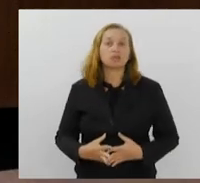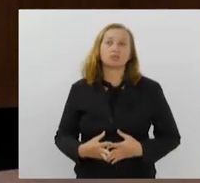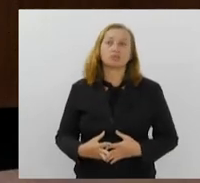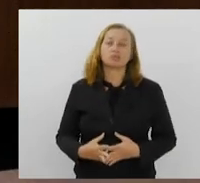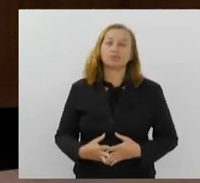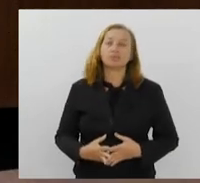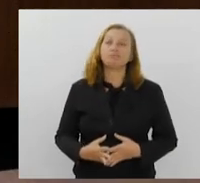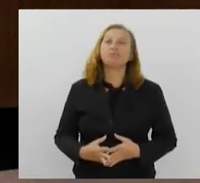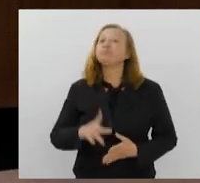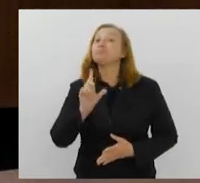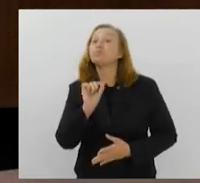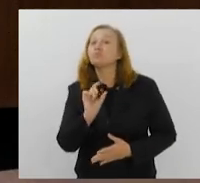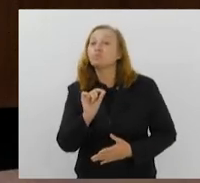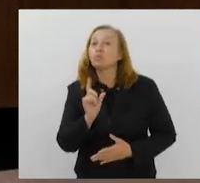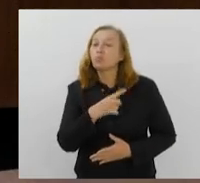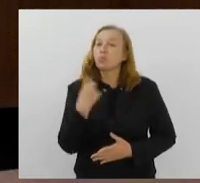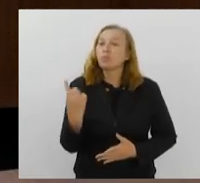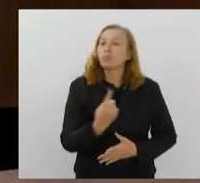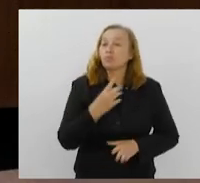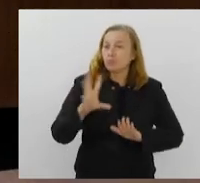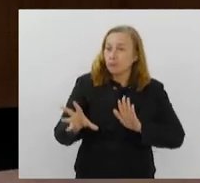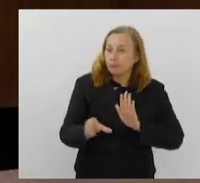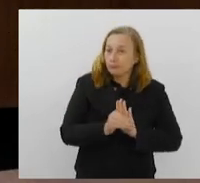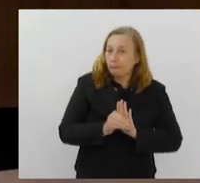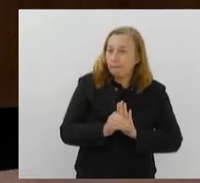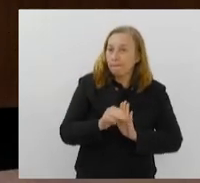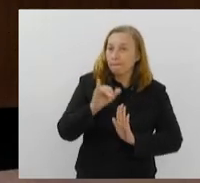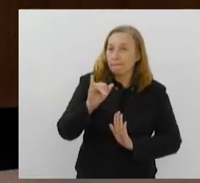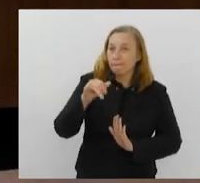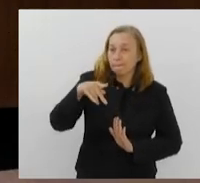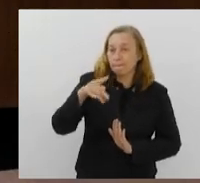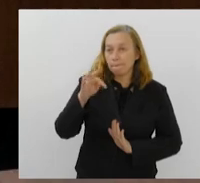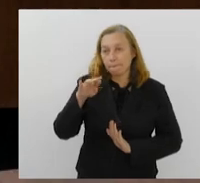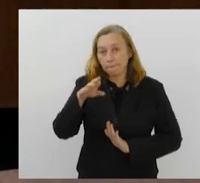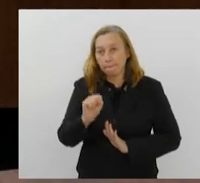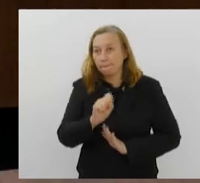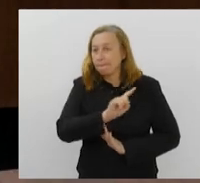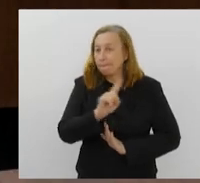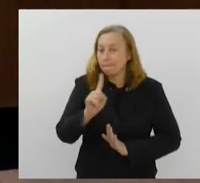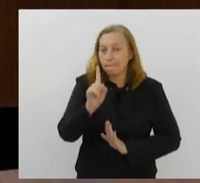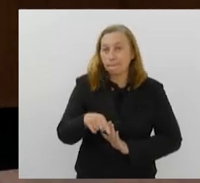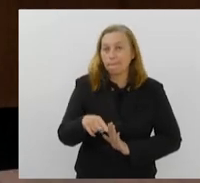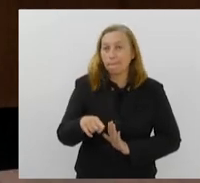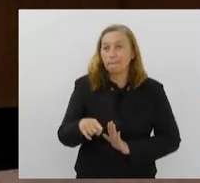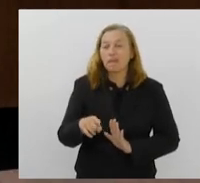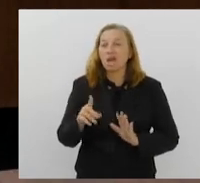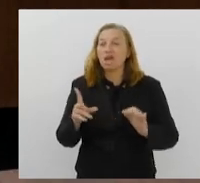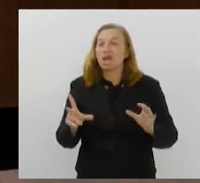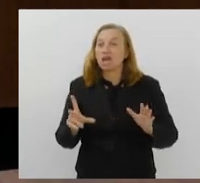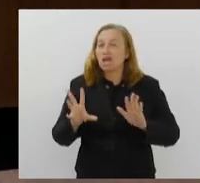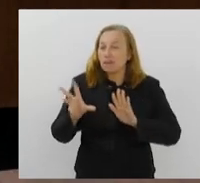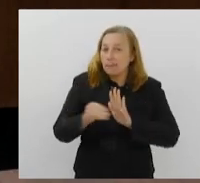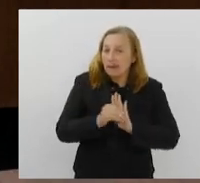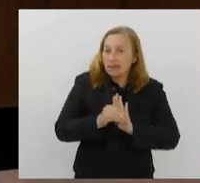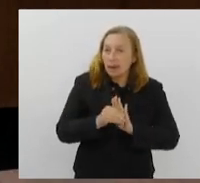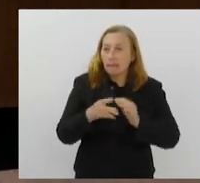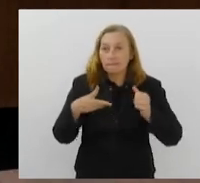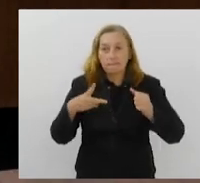que as nossas emendas impositivas não são emendas PIX, são